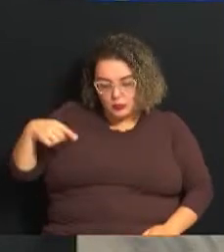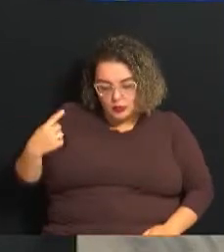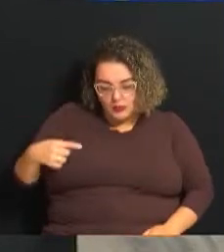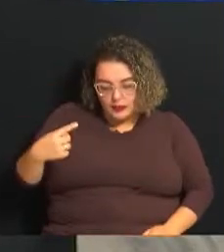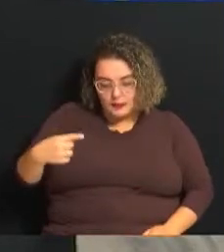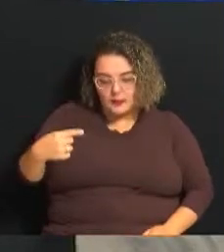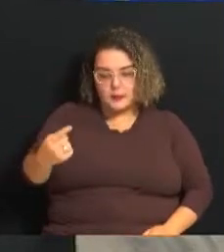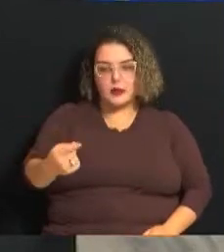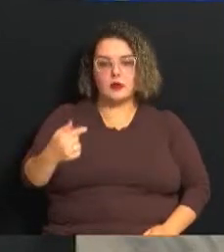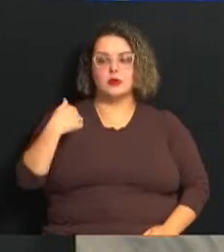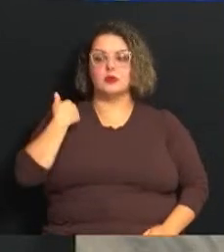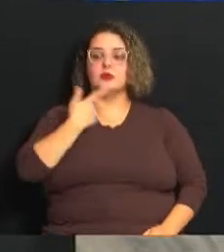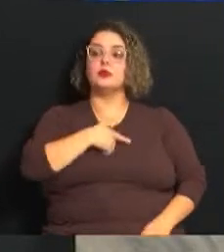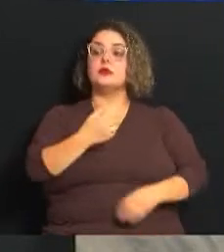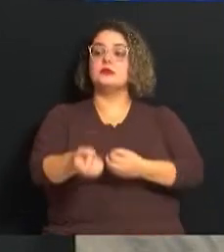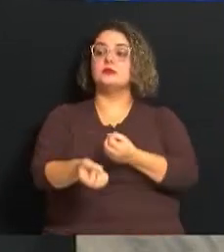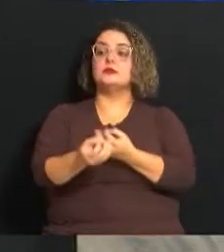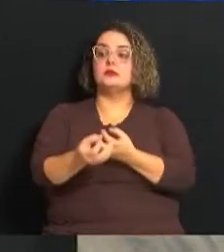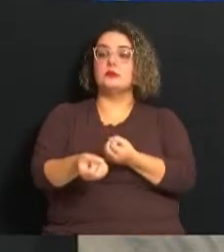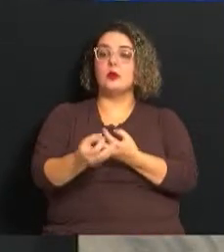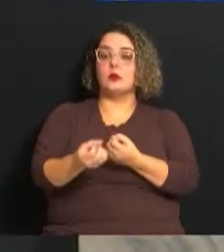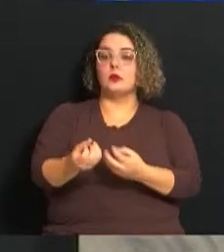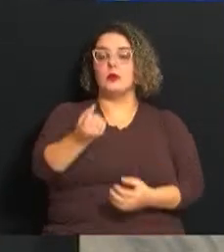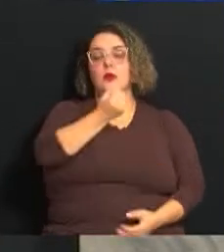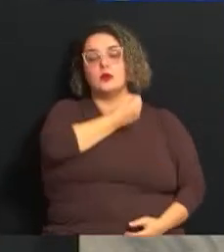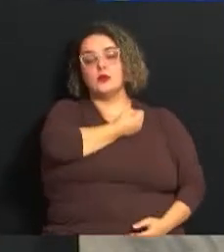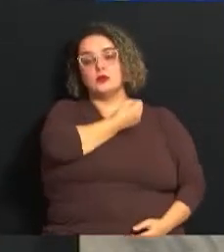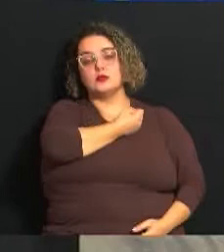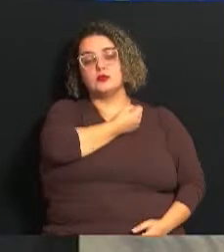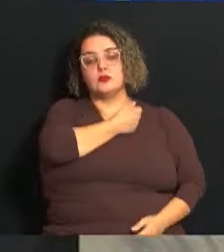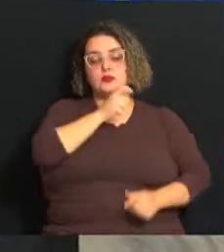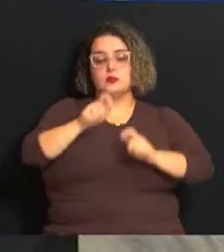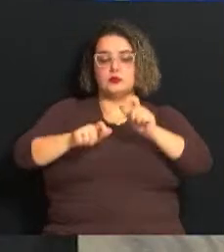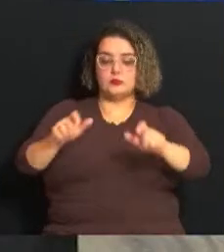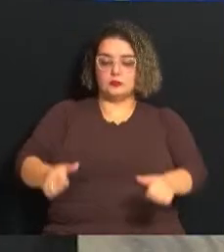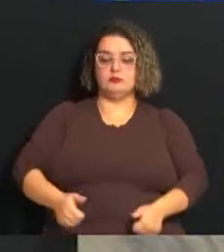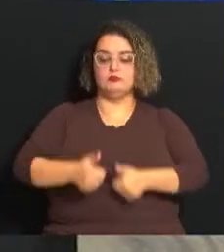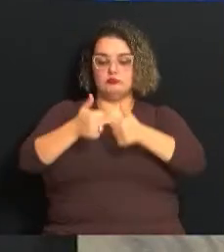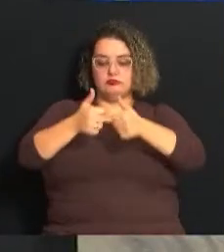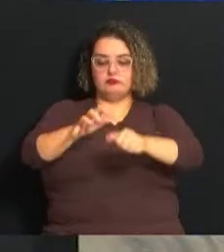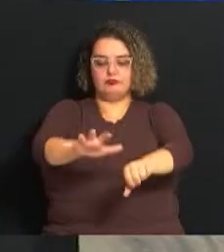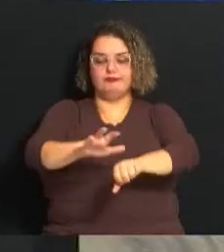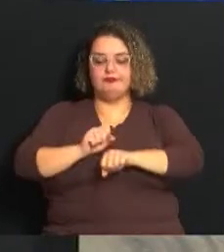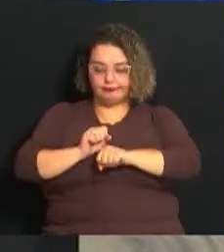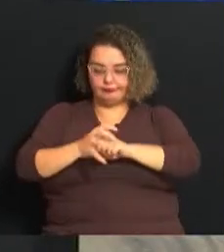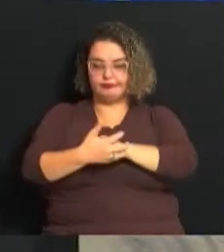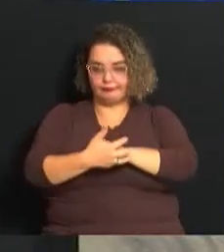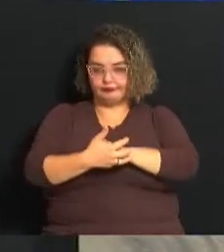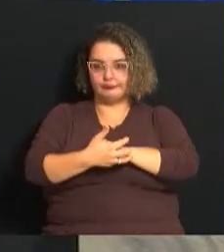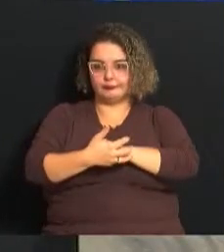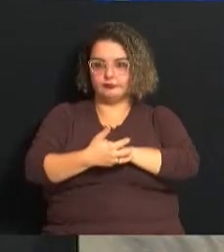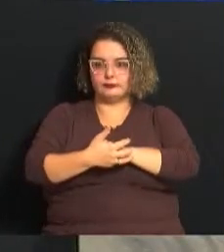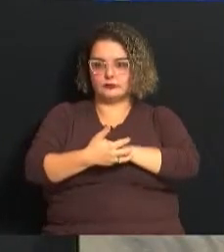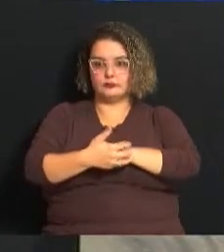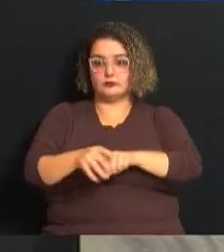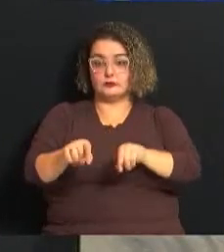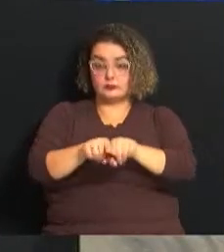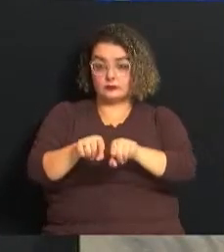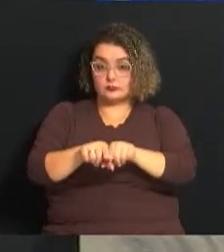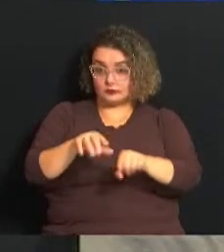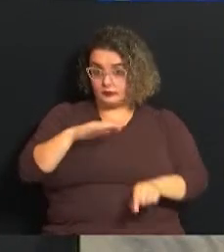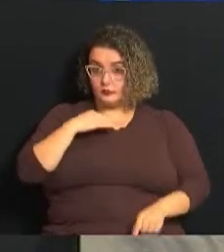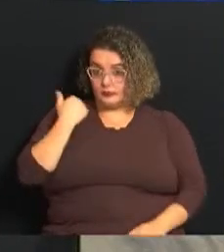nós informamos aqui o número de pessoas que testaram positivo para a doença e também os óbitos